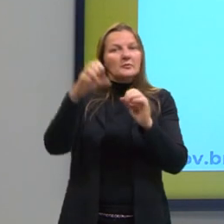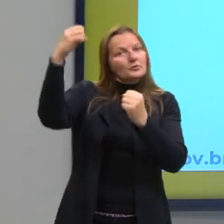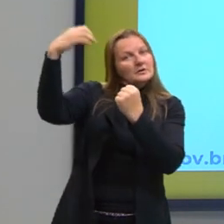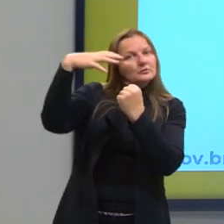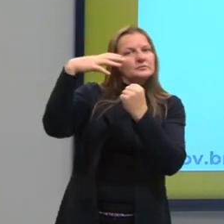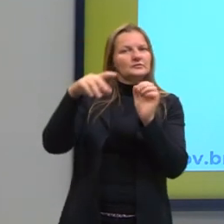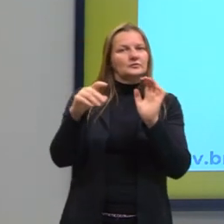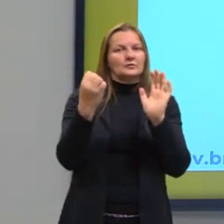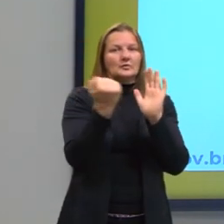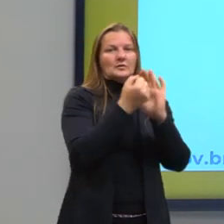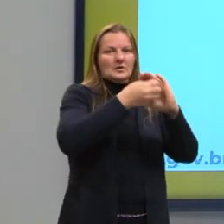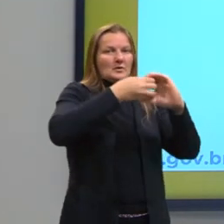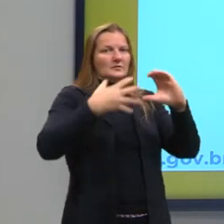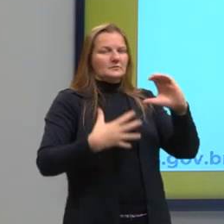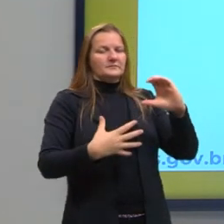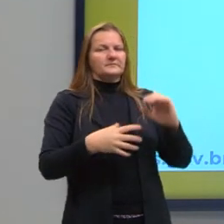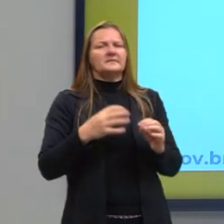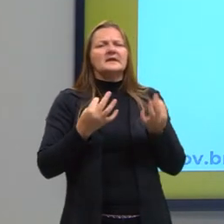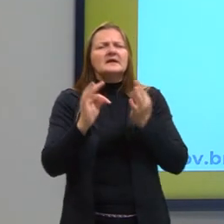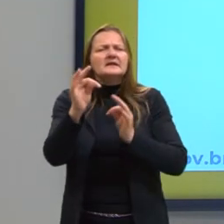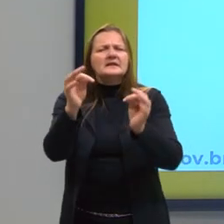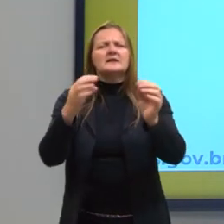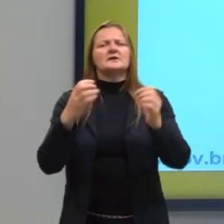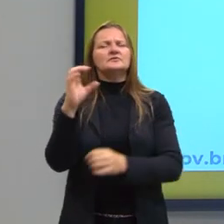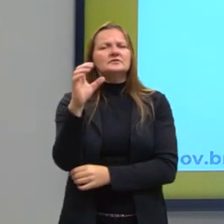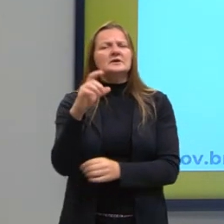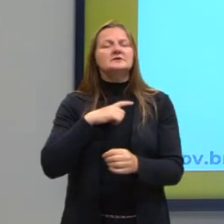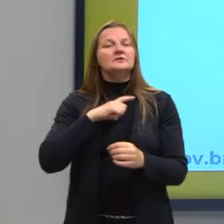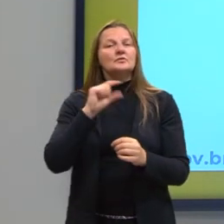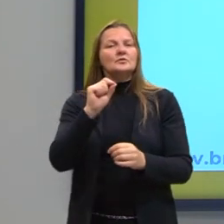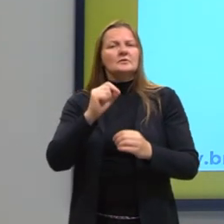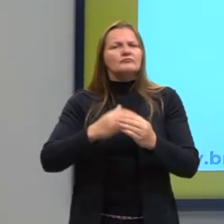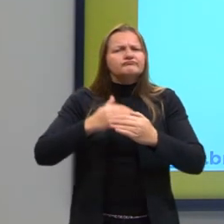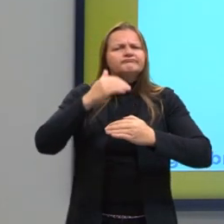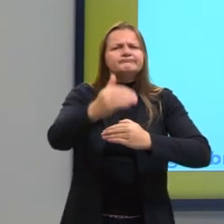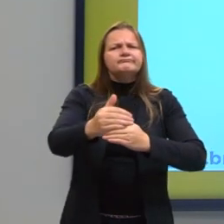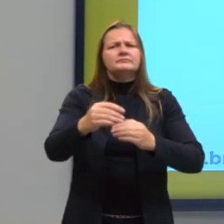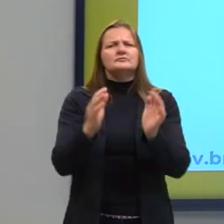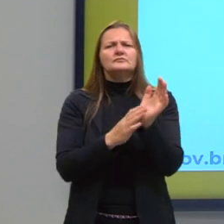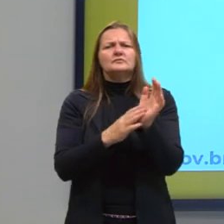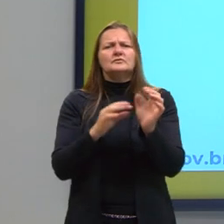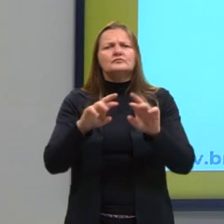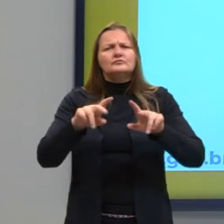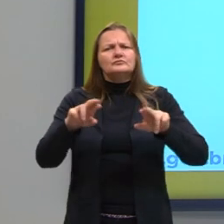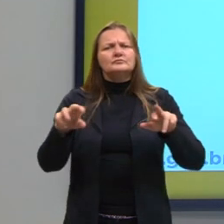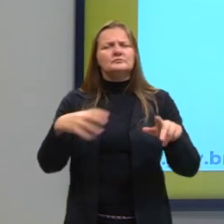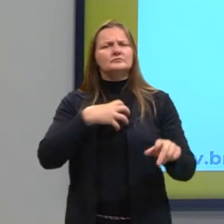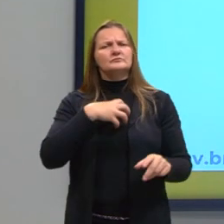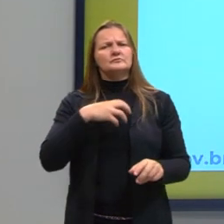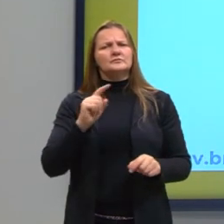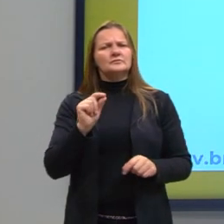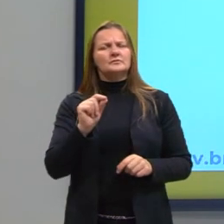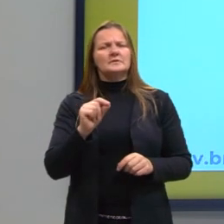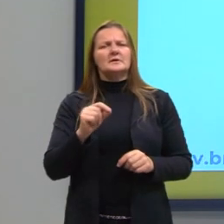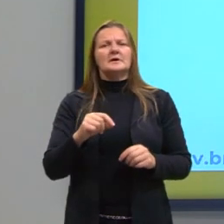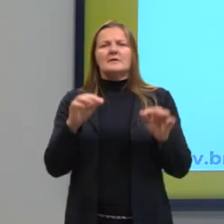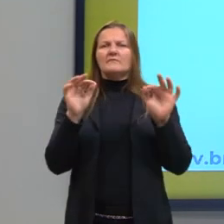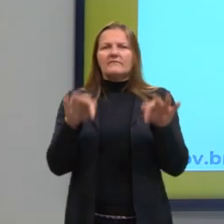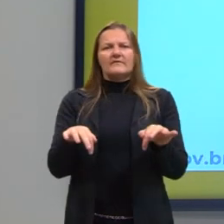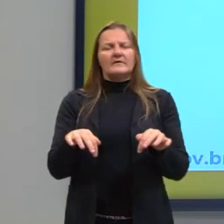certa maneira a técnica a ciência representa um avanço e profecia uma ligeira sensação de que